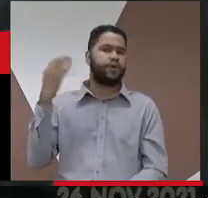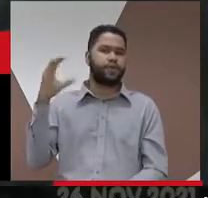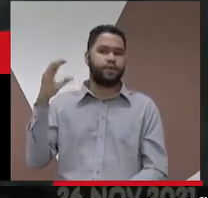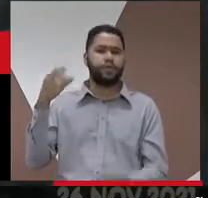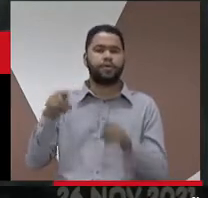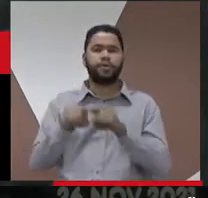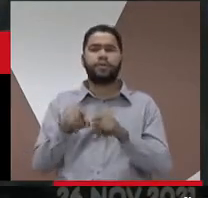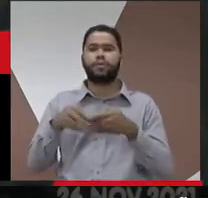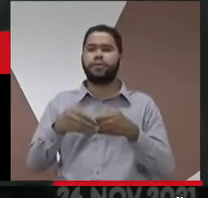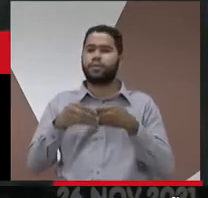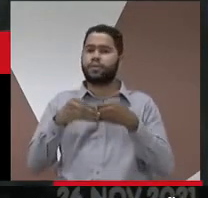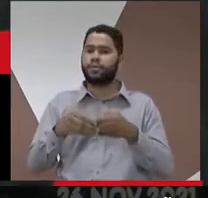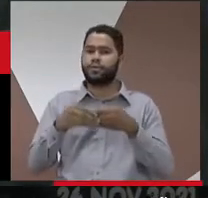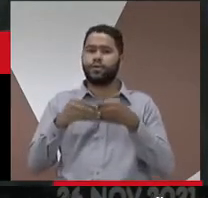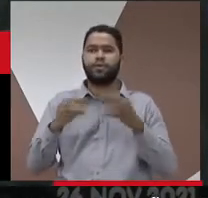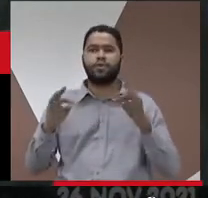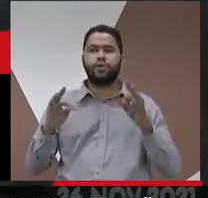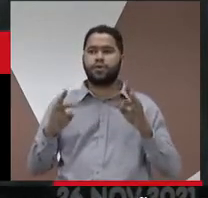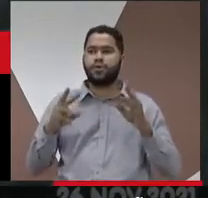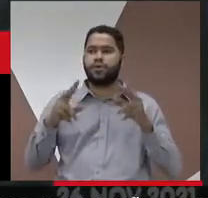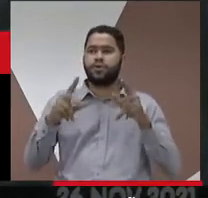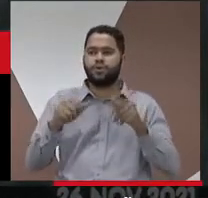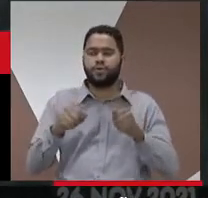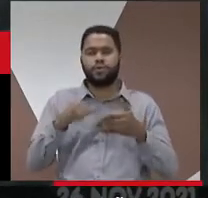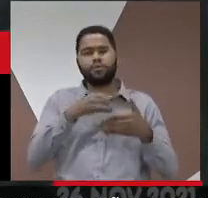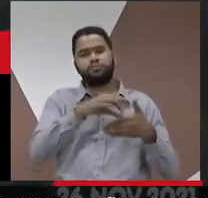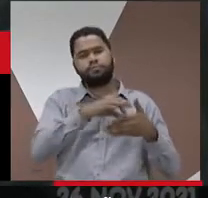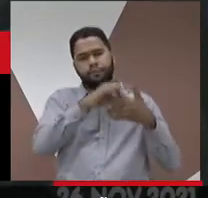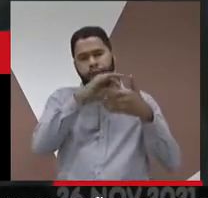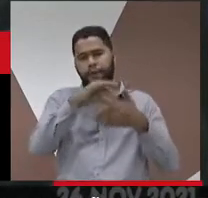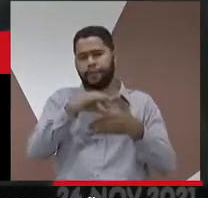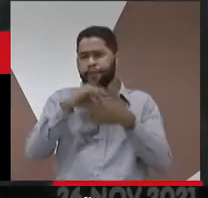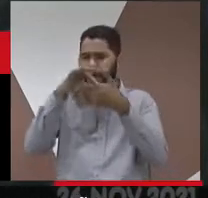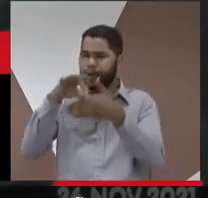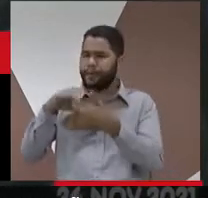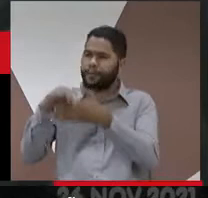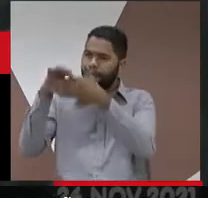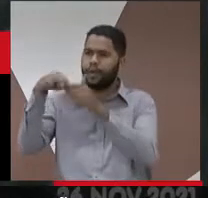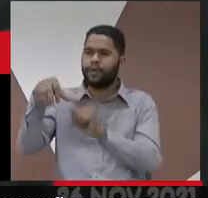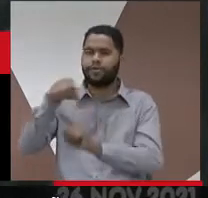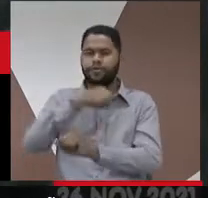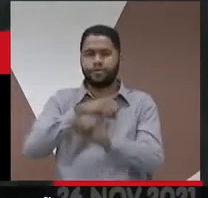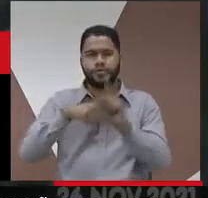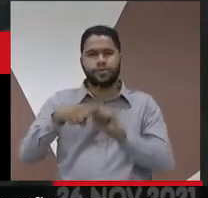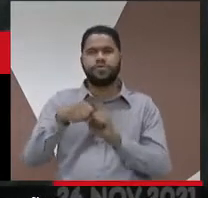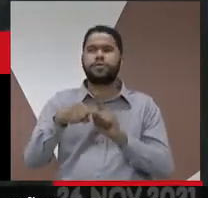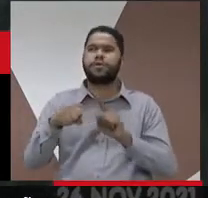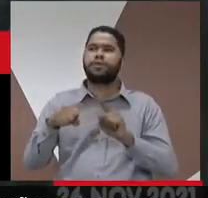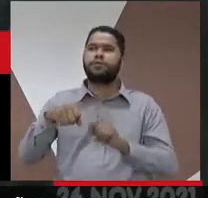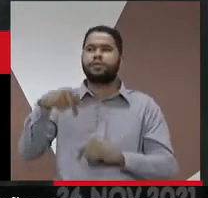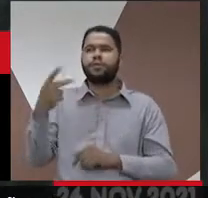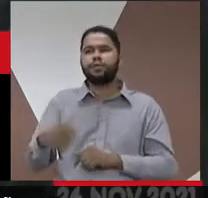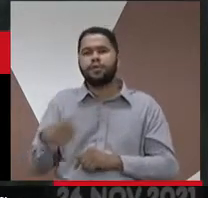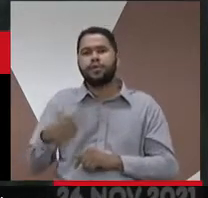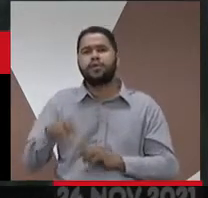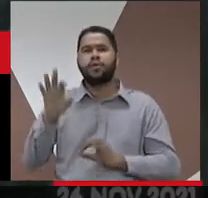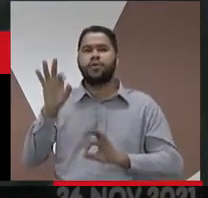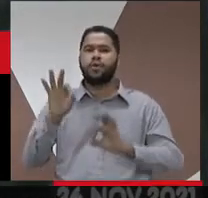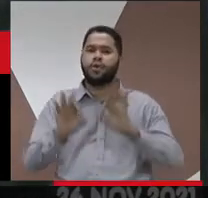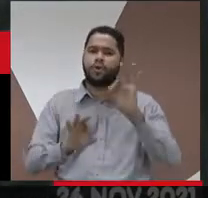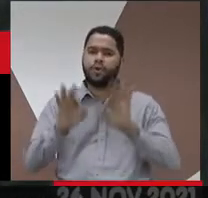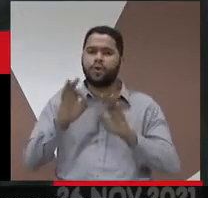cumprimentando também todas as lideranças sociais, os líderes sociais, as